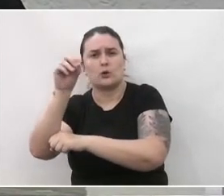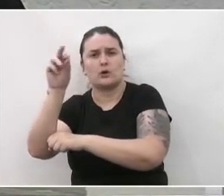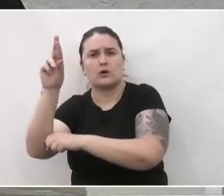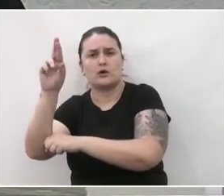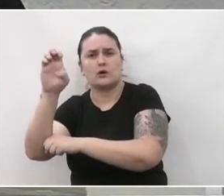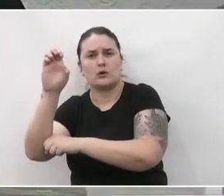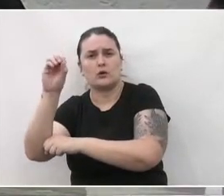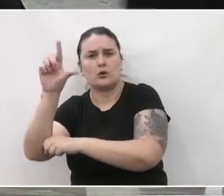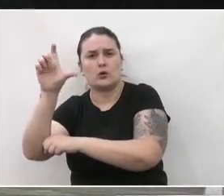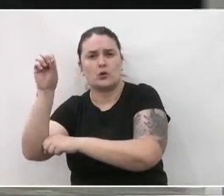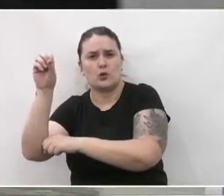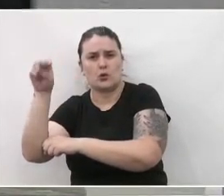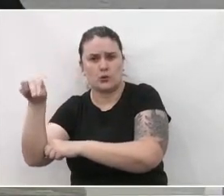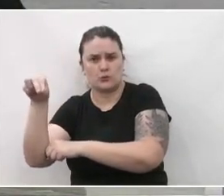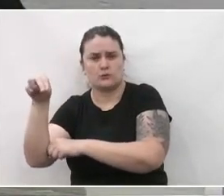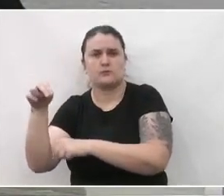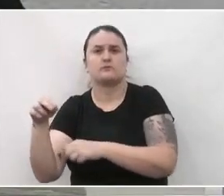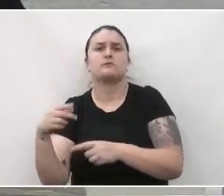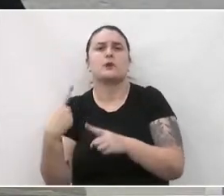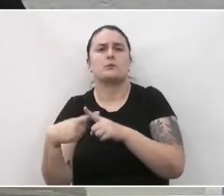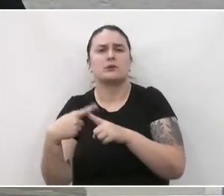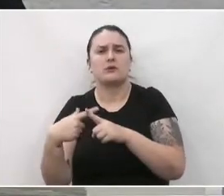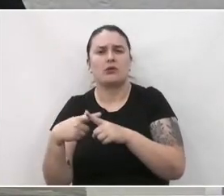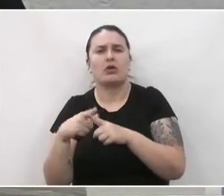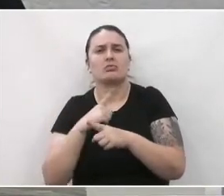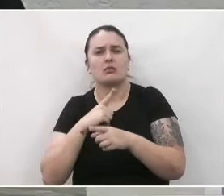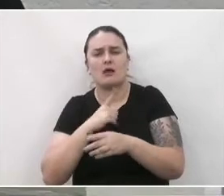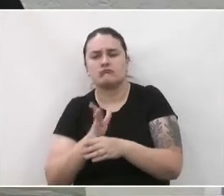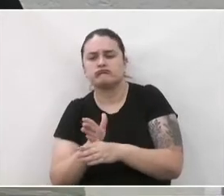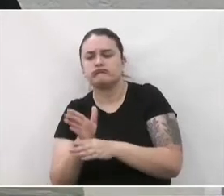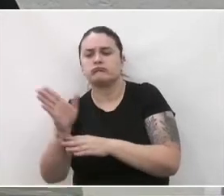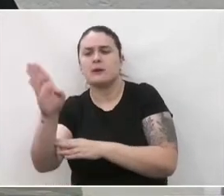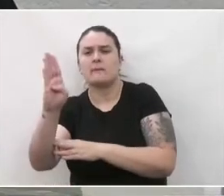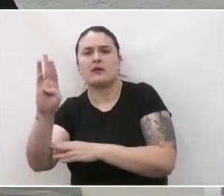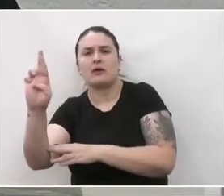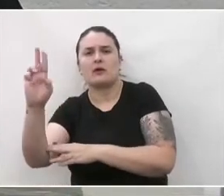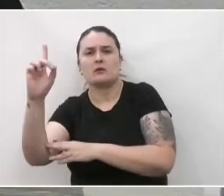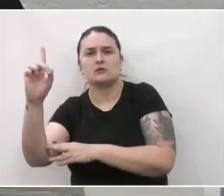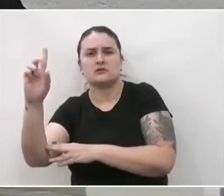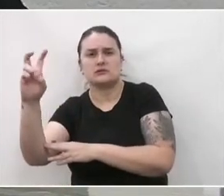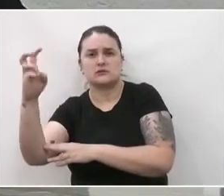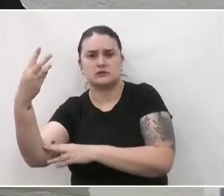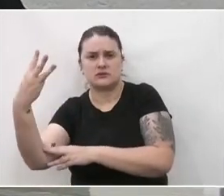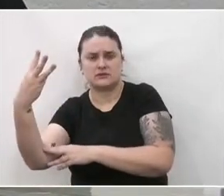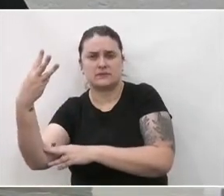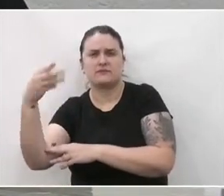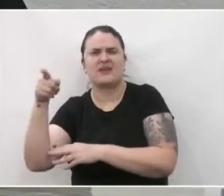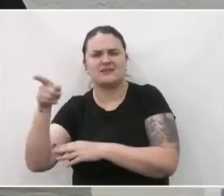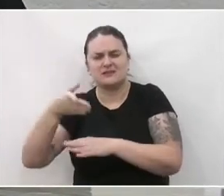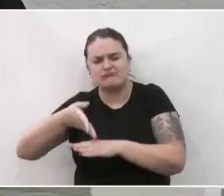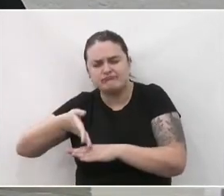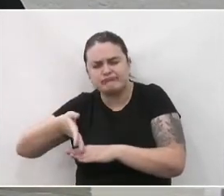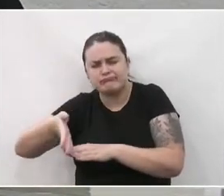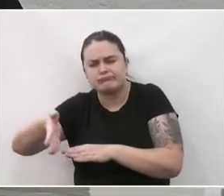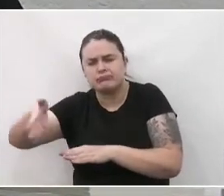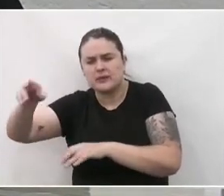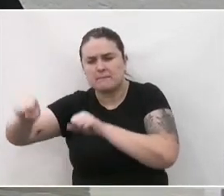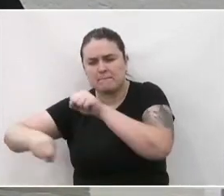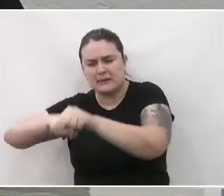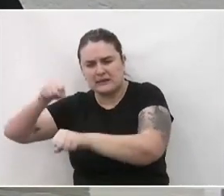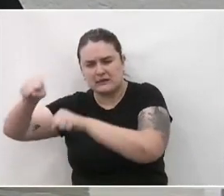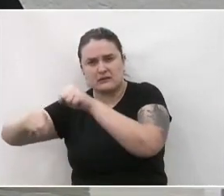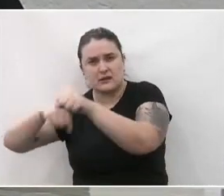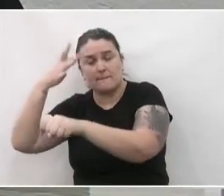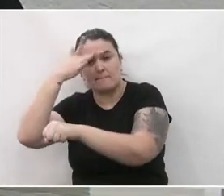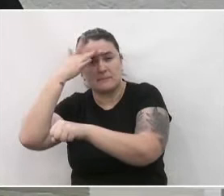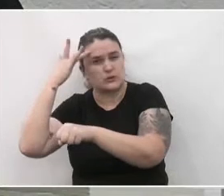de Marechal Deodoro até o trevo de acesso à BR-153. Justificativa. É grande o número de ciclistas